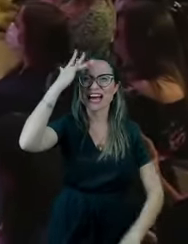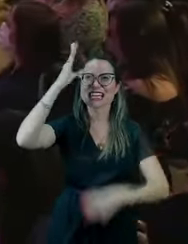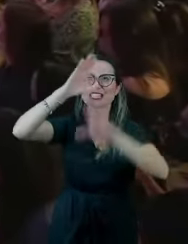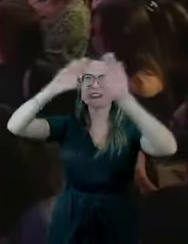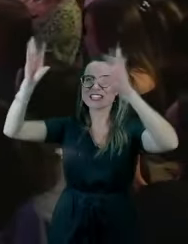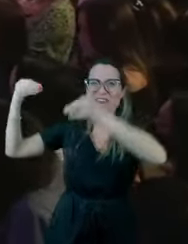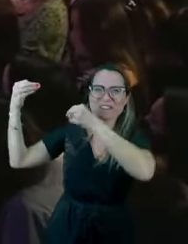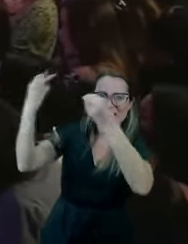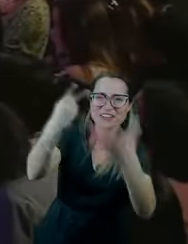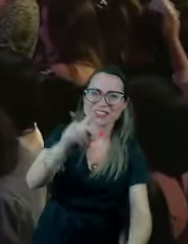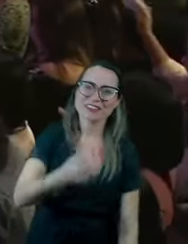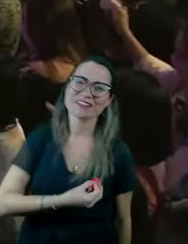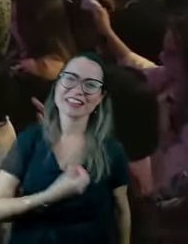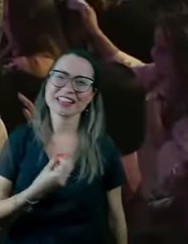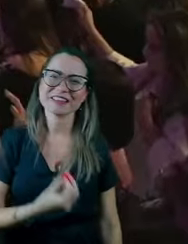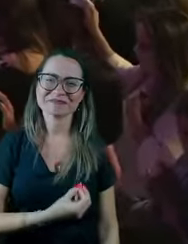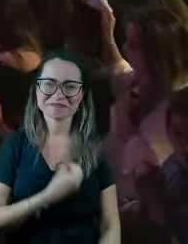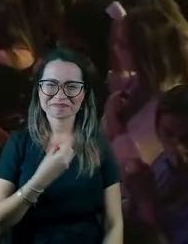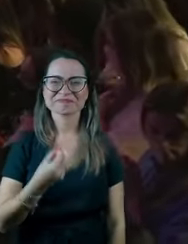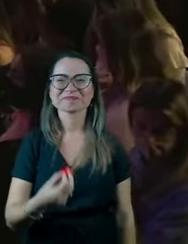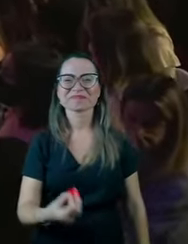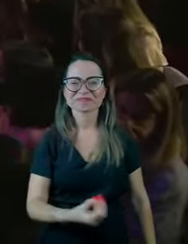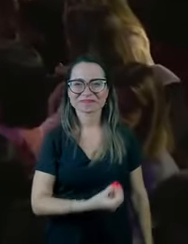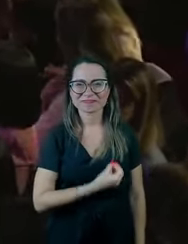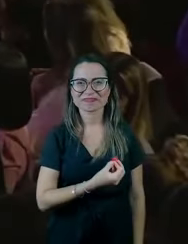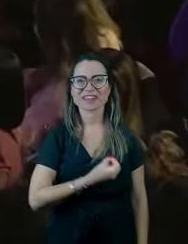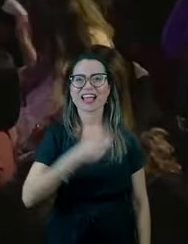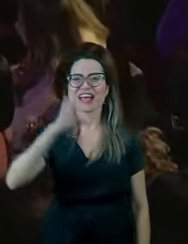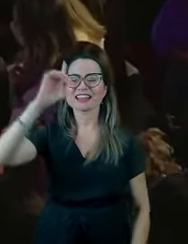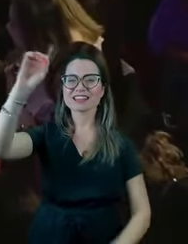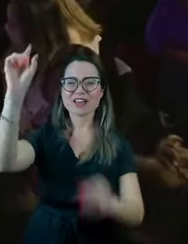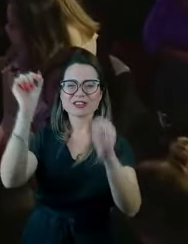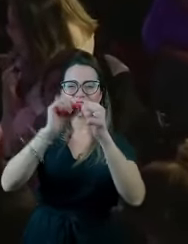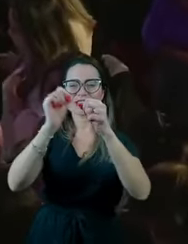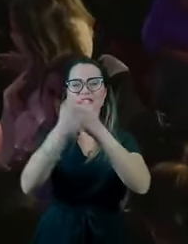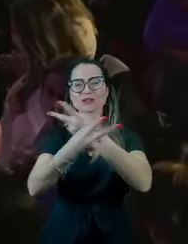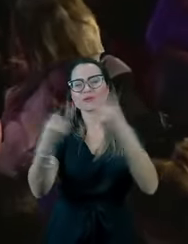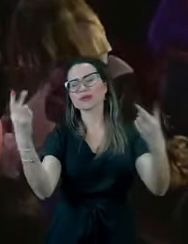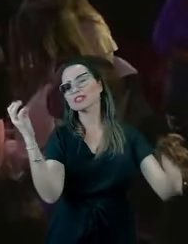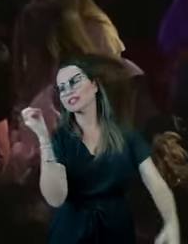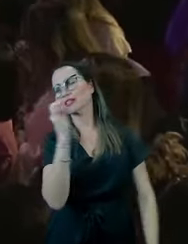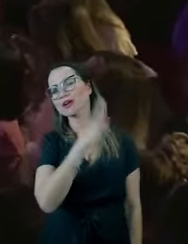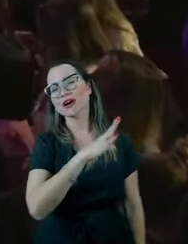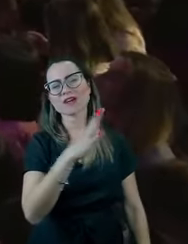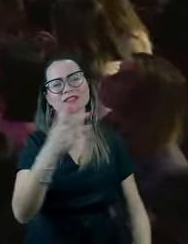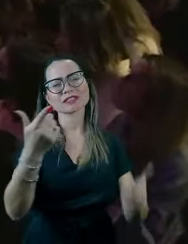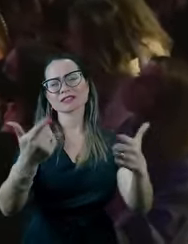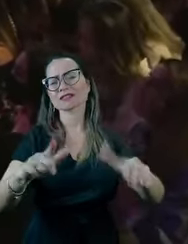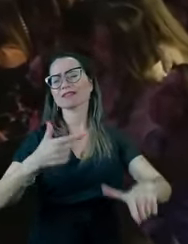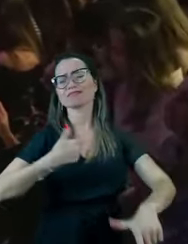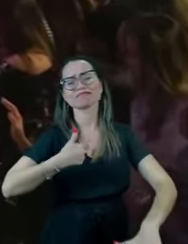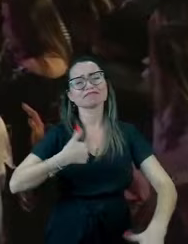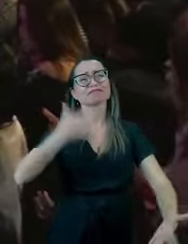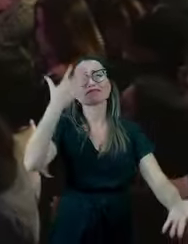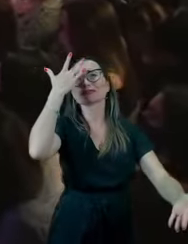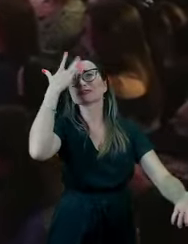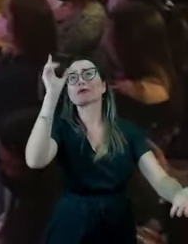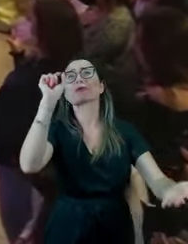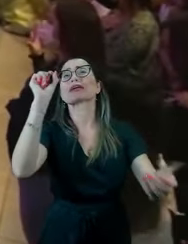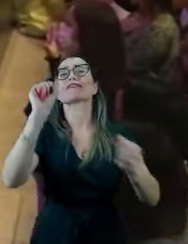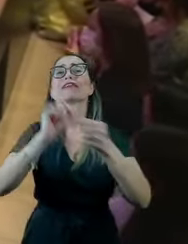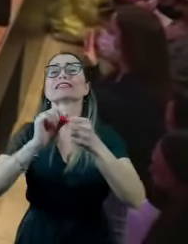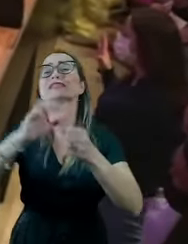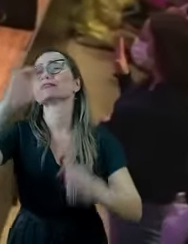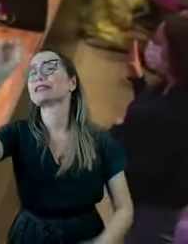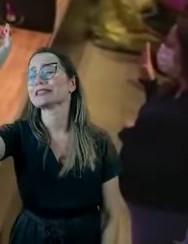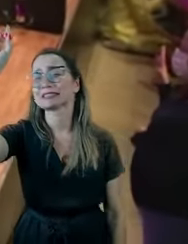Deus. Deus está fazendo coisas novas nesse lugar. Eu não posso nem dimensionar o que Ele está fazendo, mas